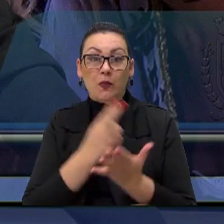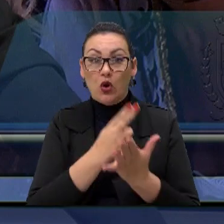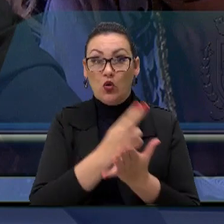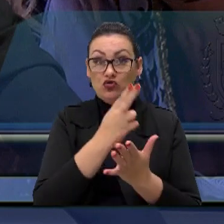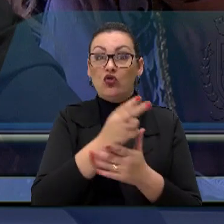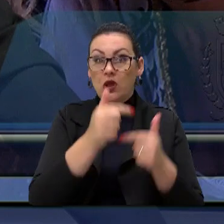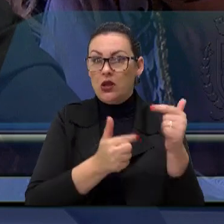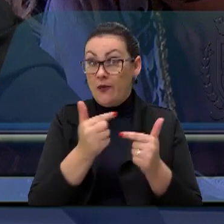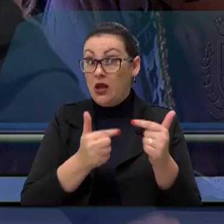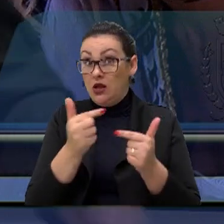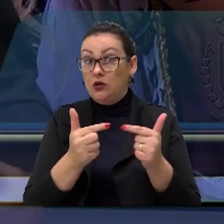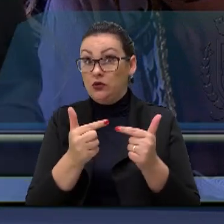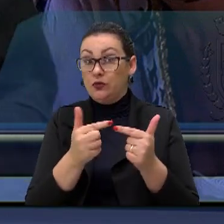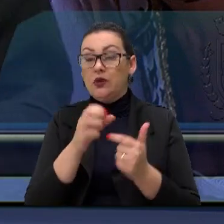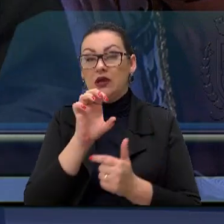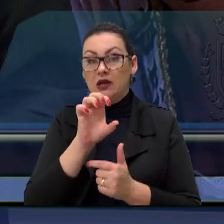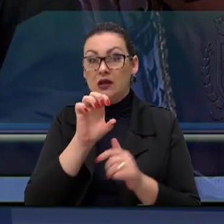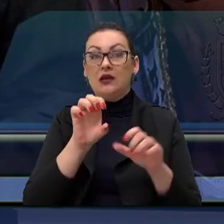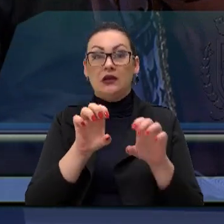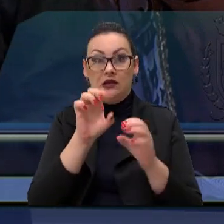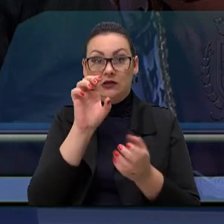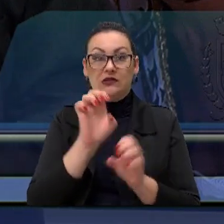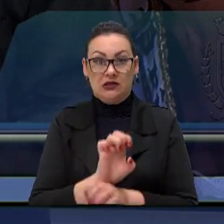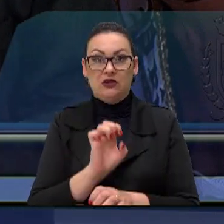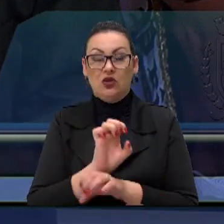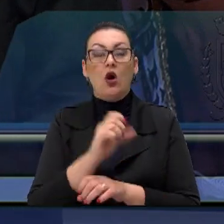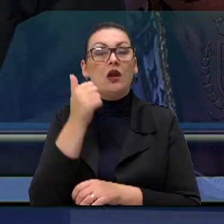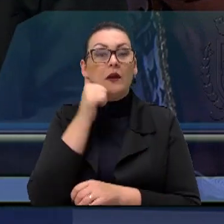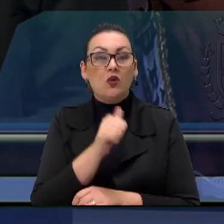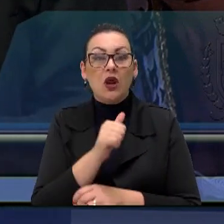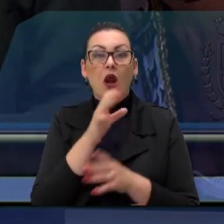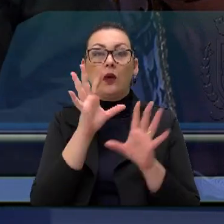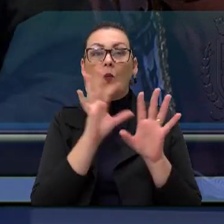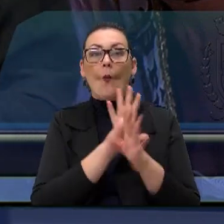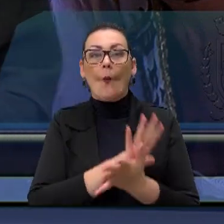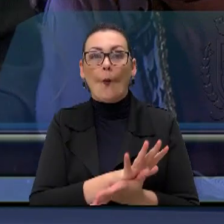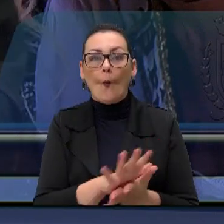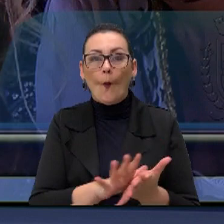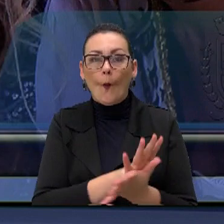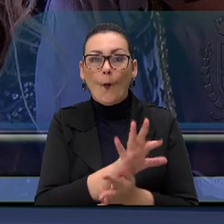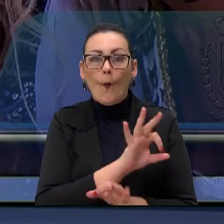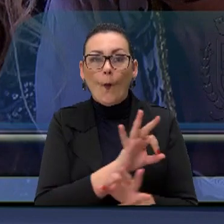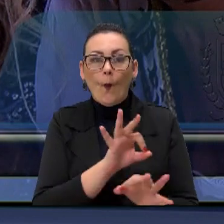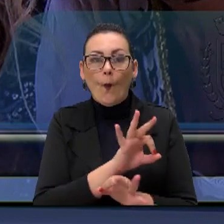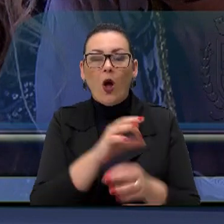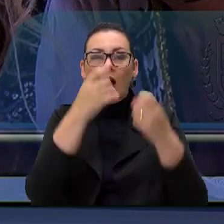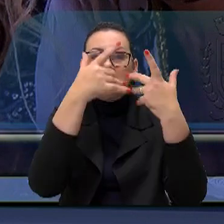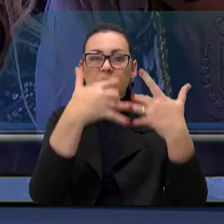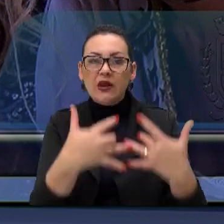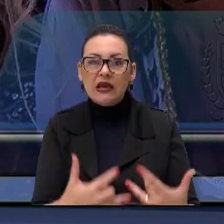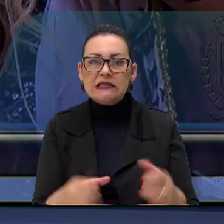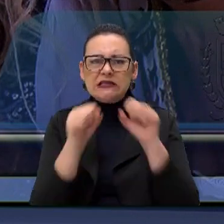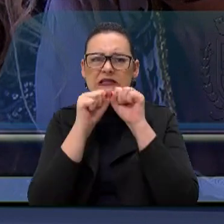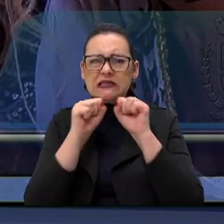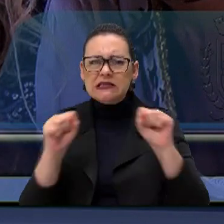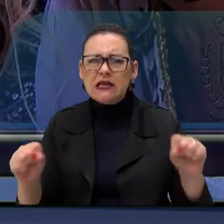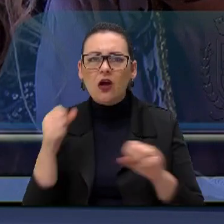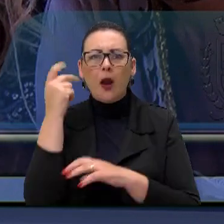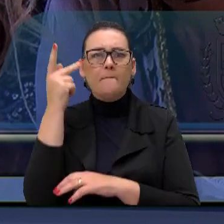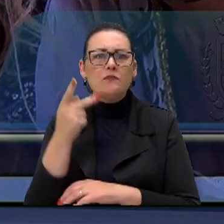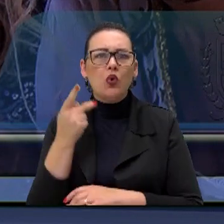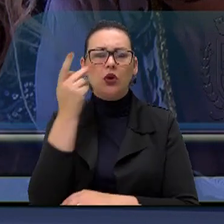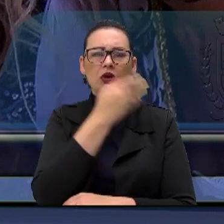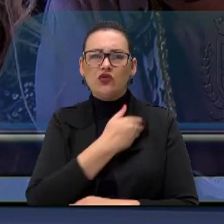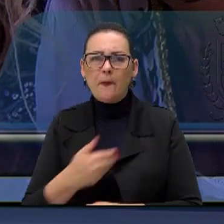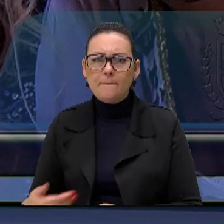o cargo, o escritório da mulher ficou acéfalo. A explicação da secretária de